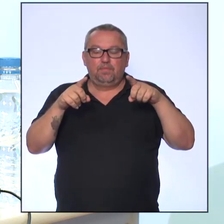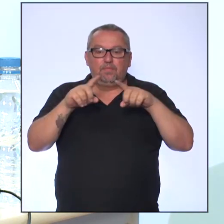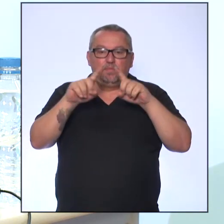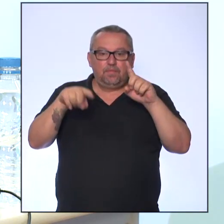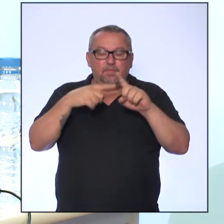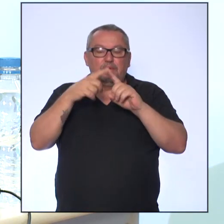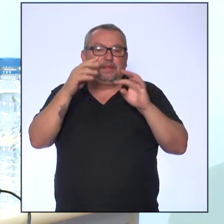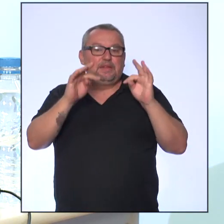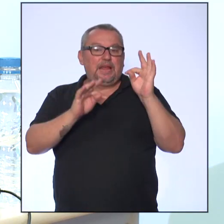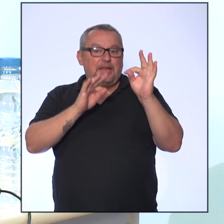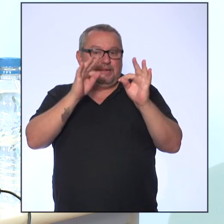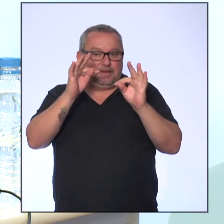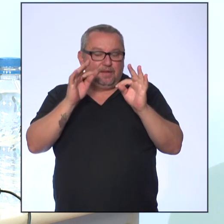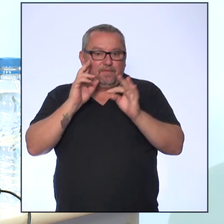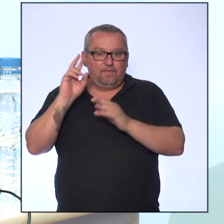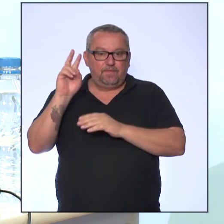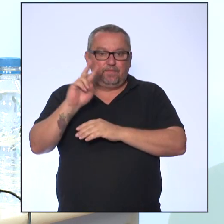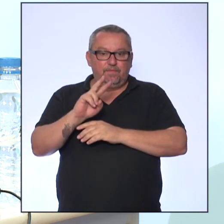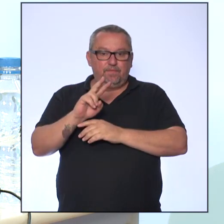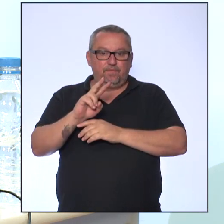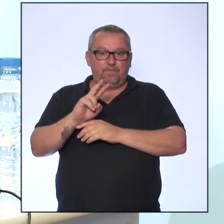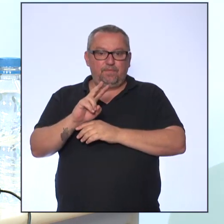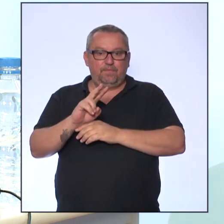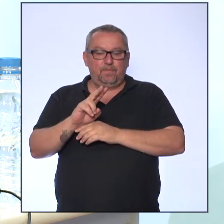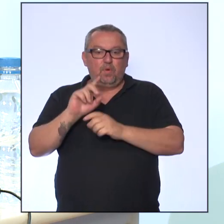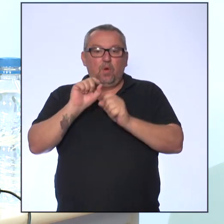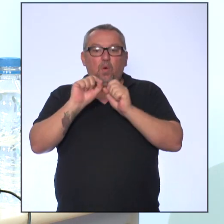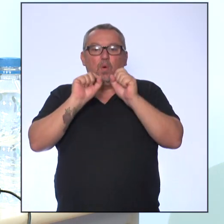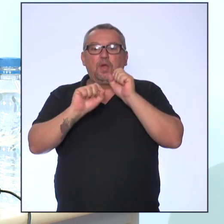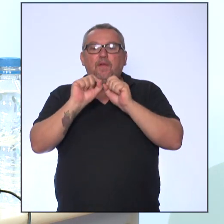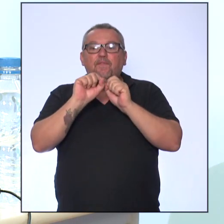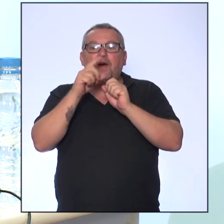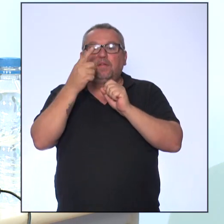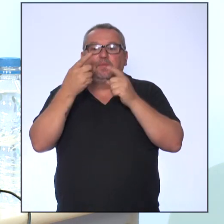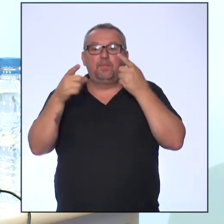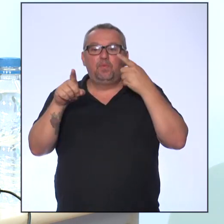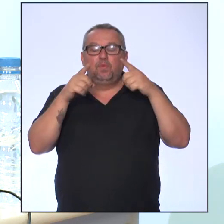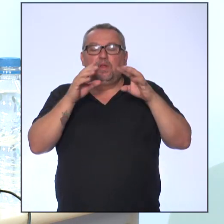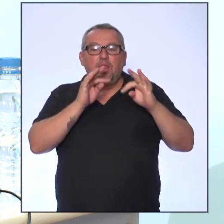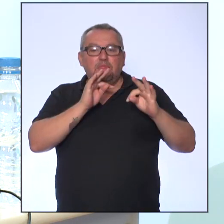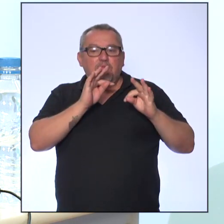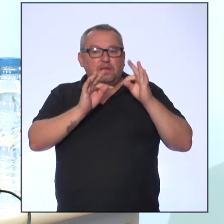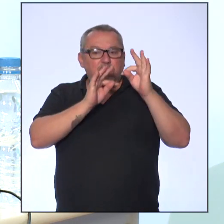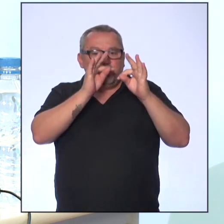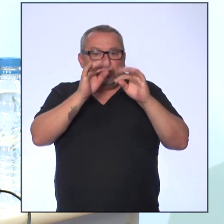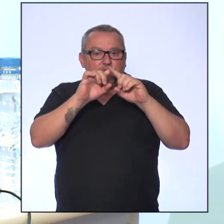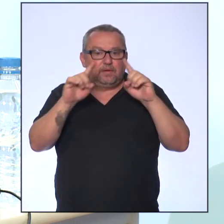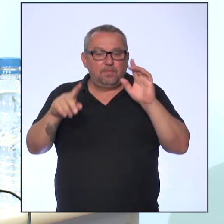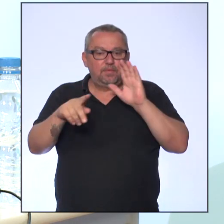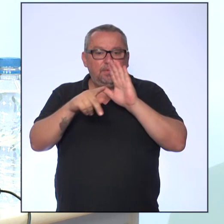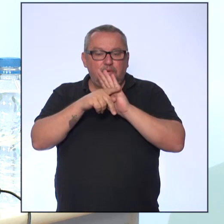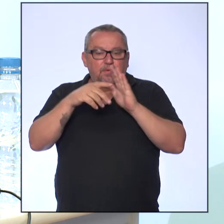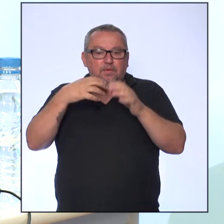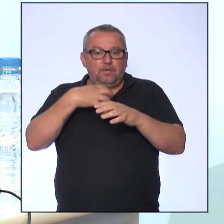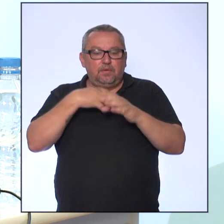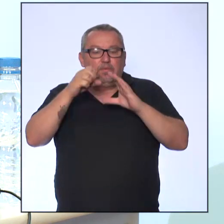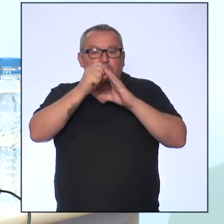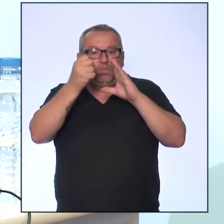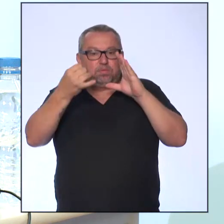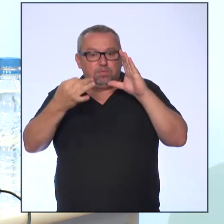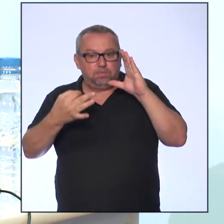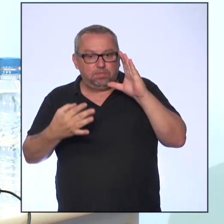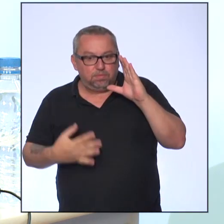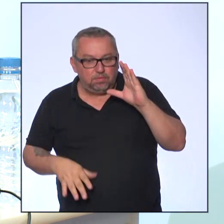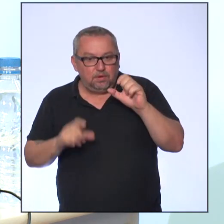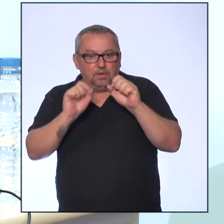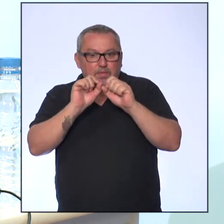mais técnica. Então vamos lá. Elementos constitutivos da música. Tecnicamente, são propriedades e características distintas que